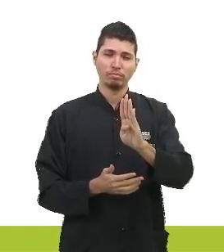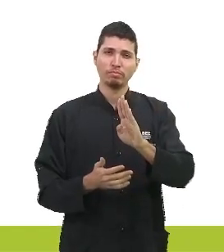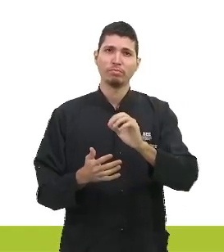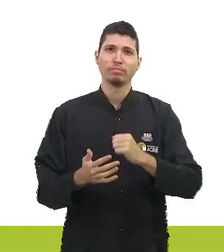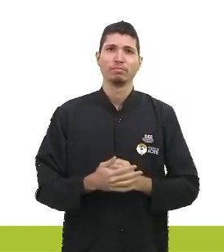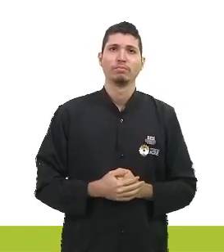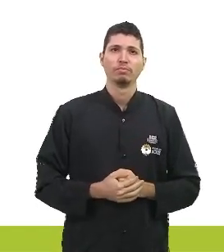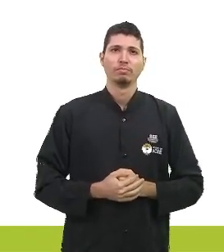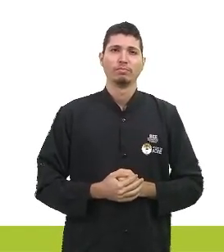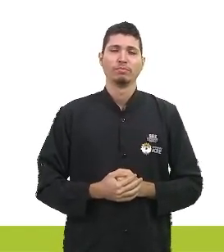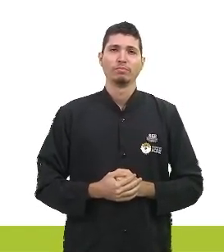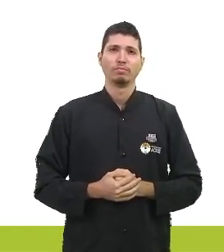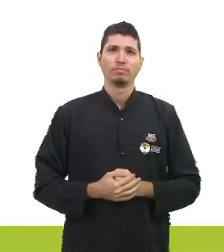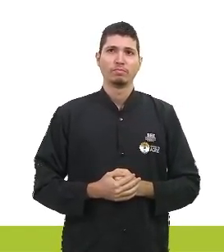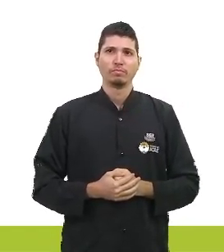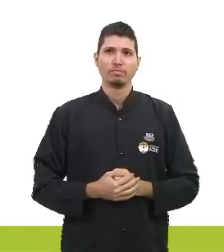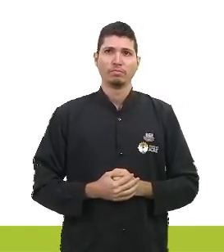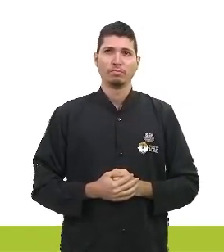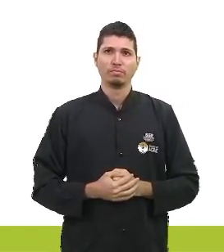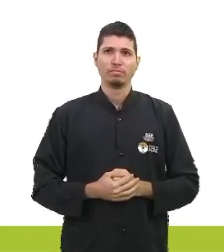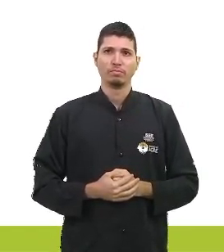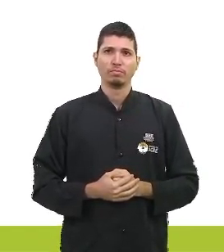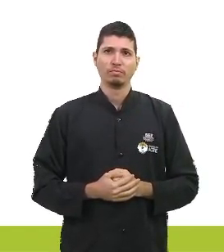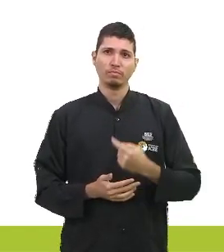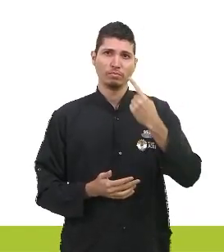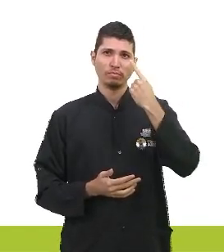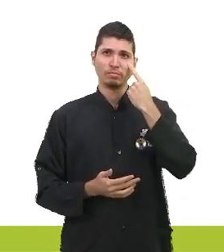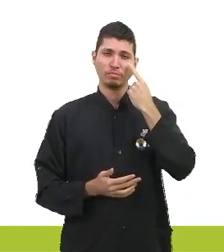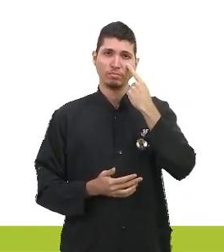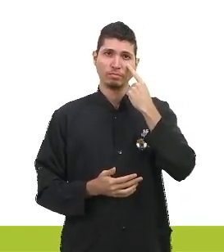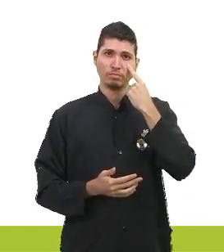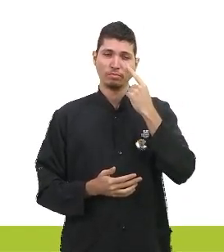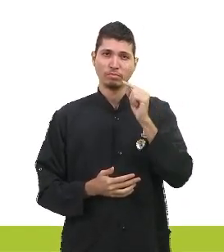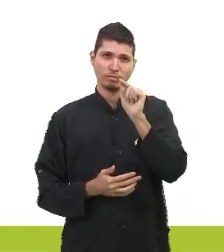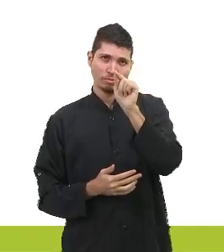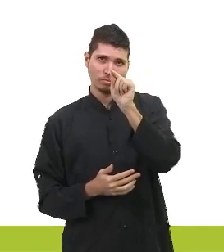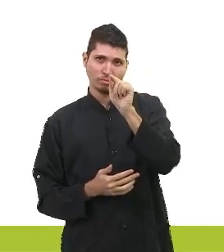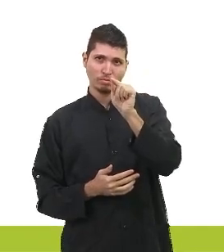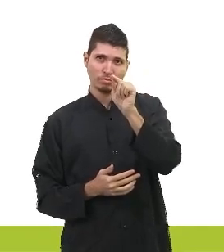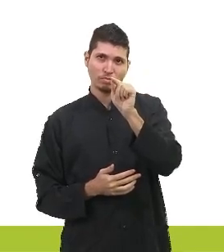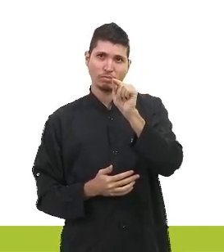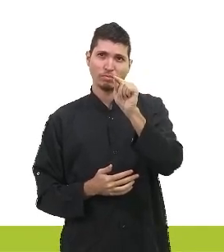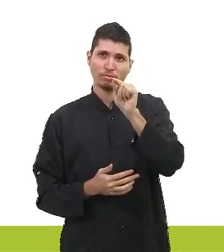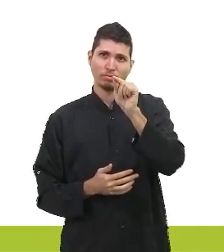maneira. Por exemplo, olha só para essa igualdade aqui que eu vou marcar.